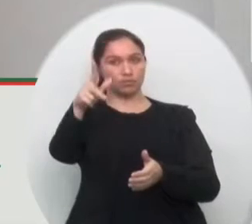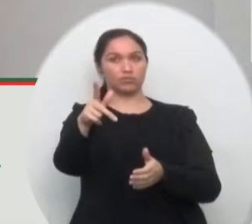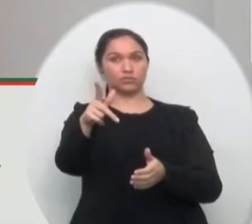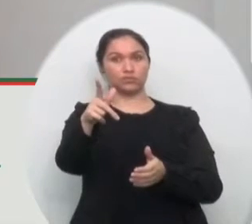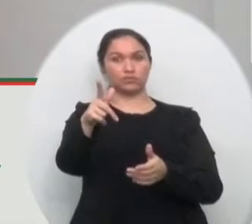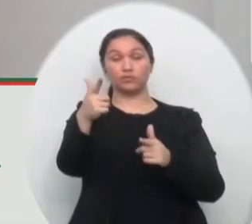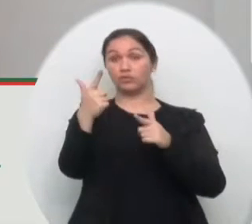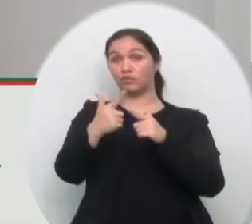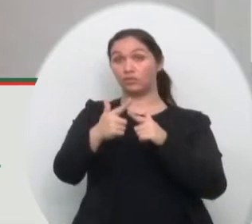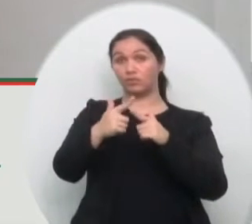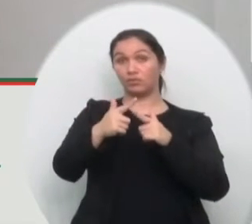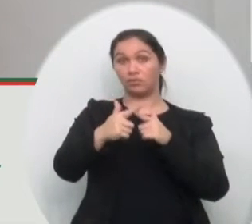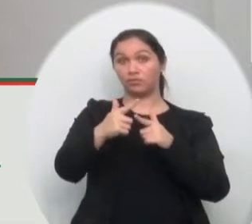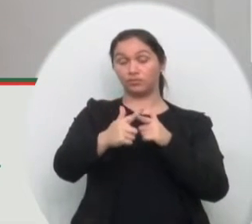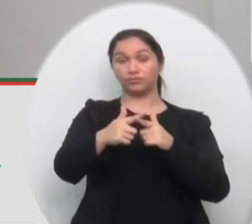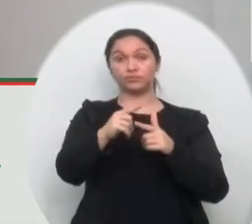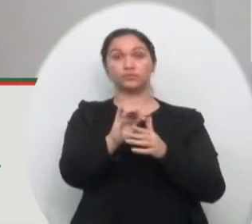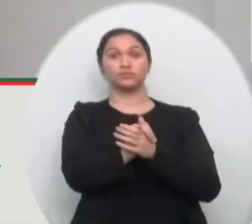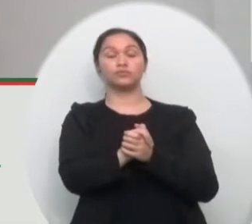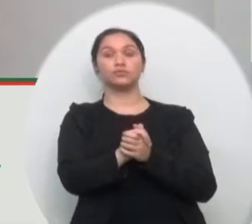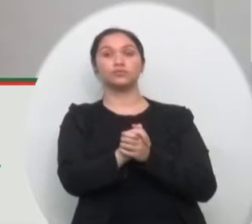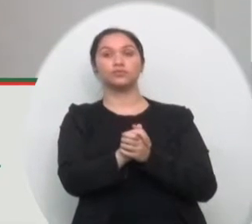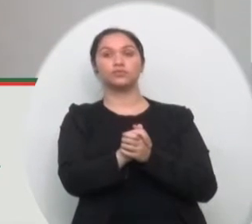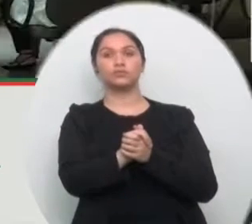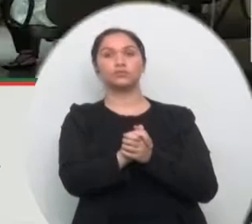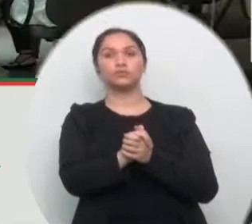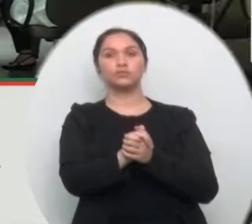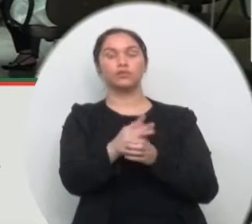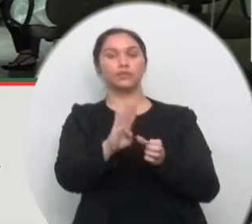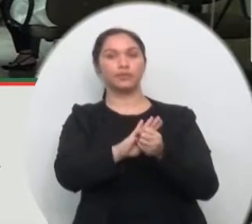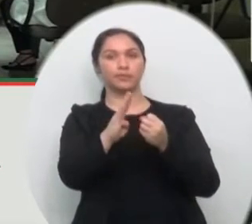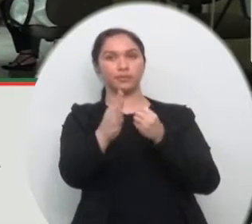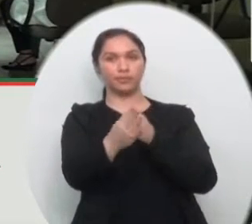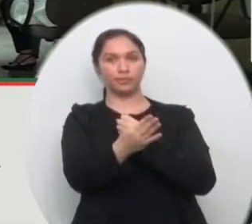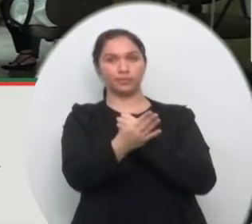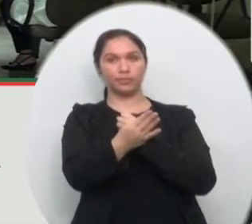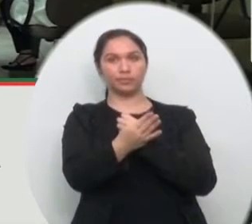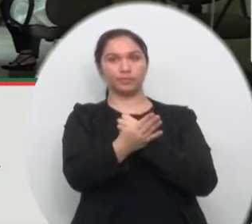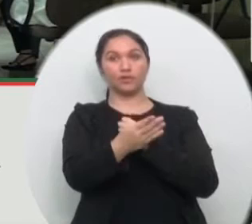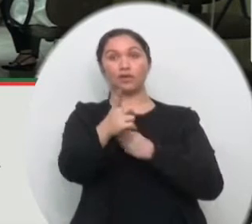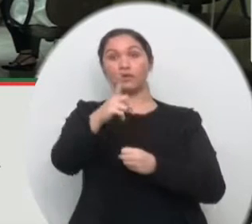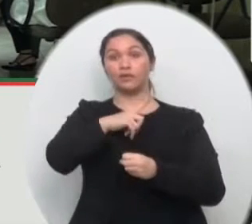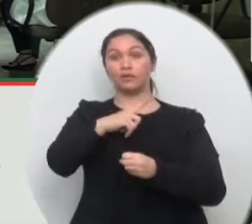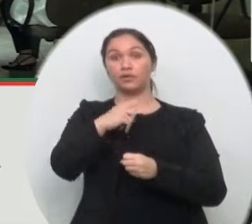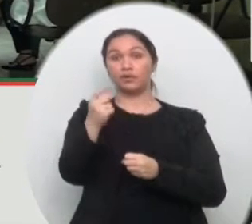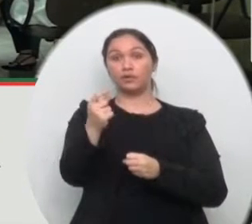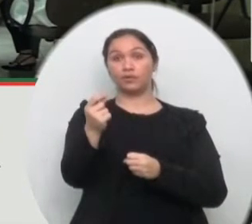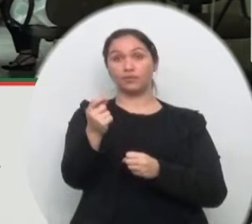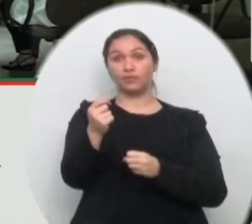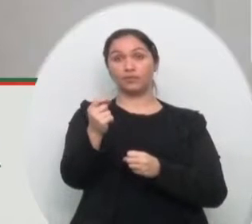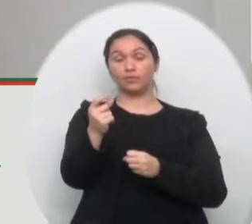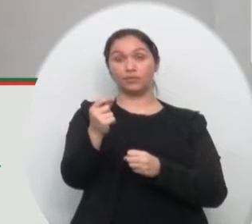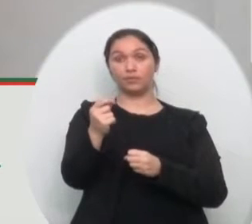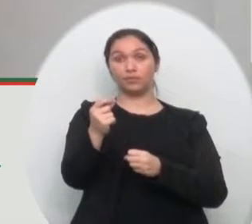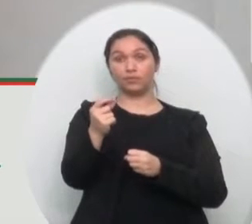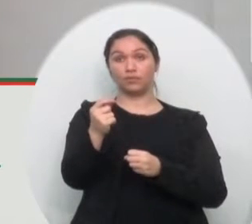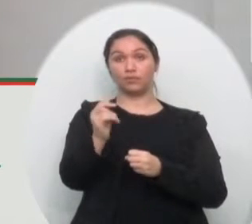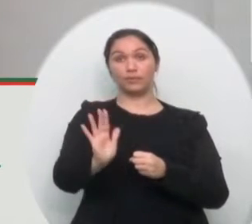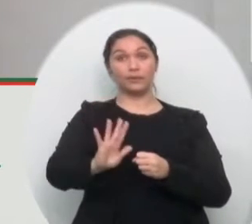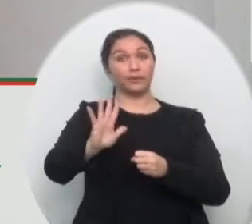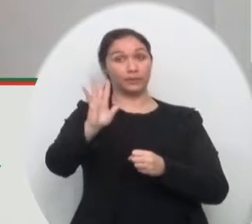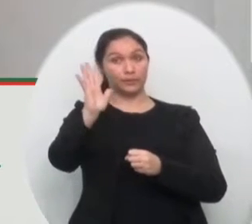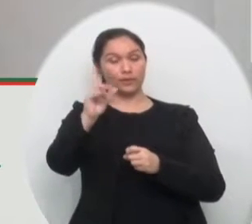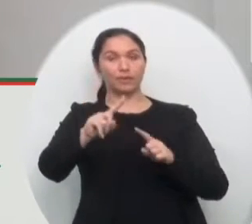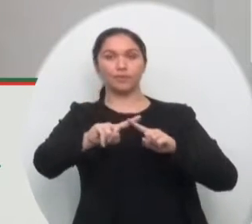O sucesso se deve à forma organizada como a reação foi feita. E assim, o produto final, o debate das ideias,